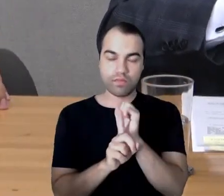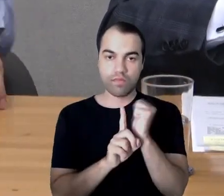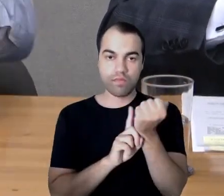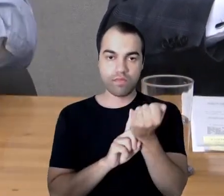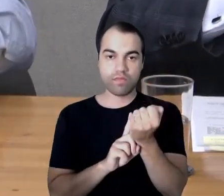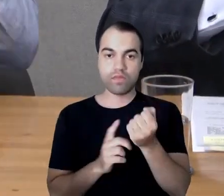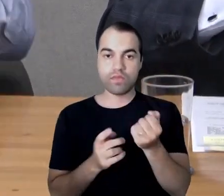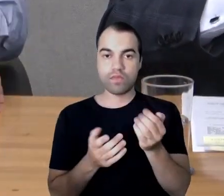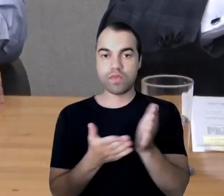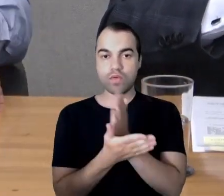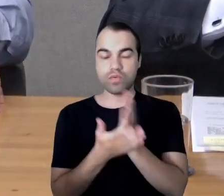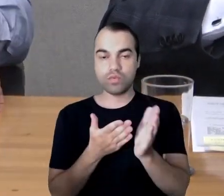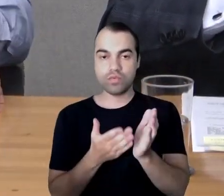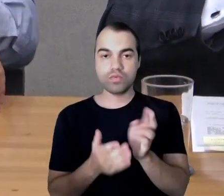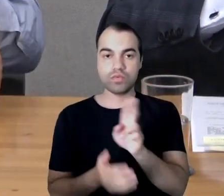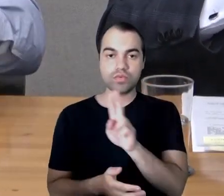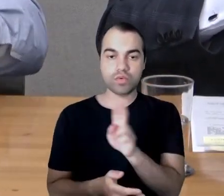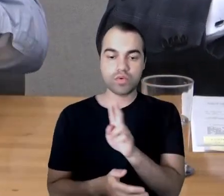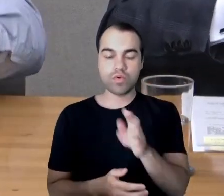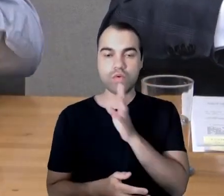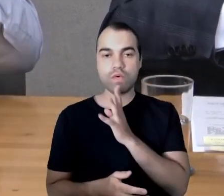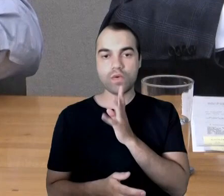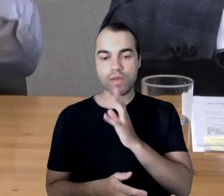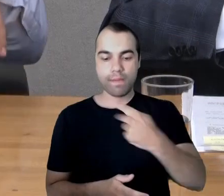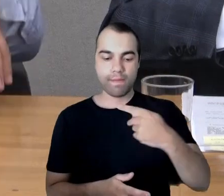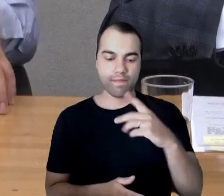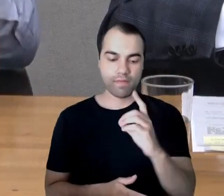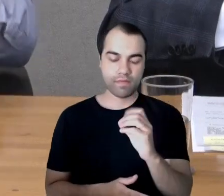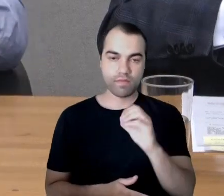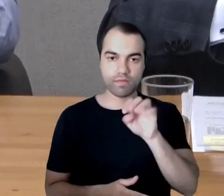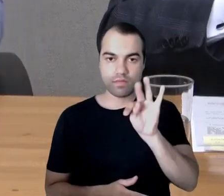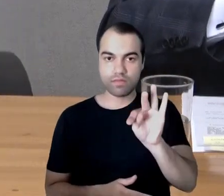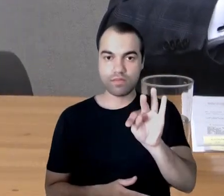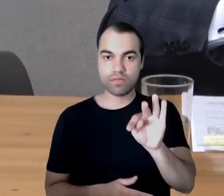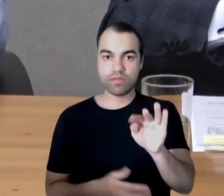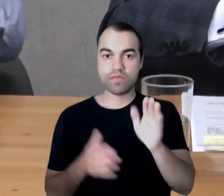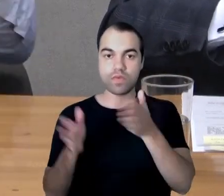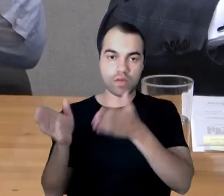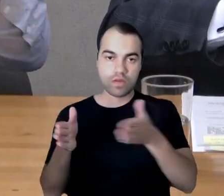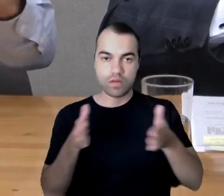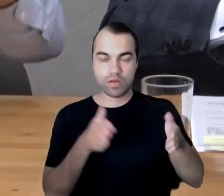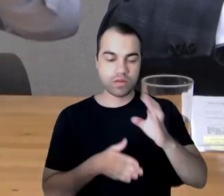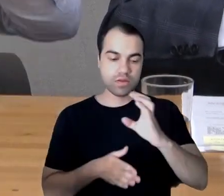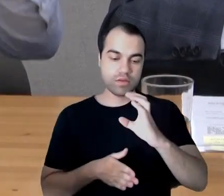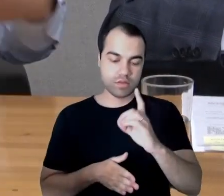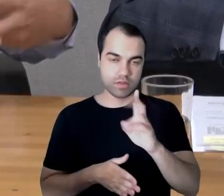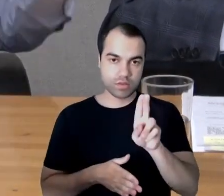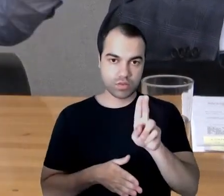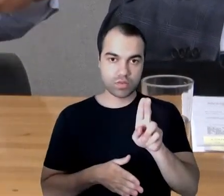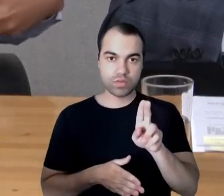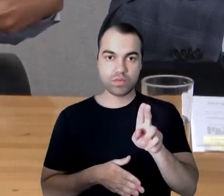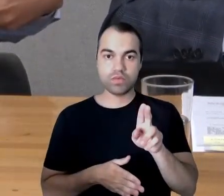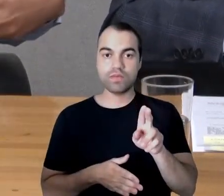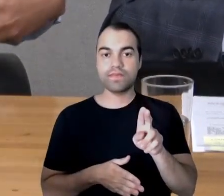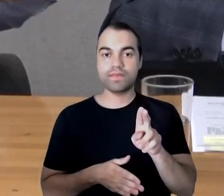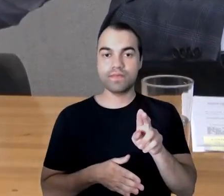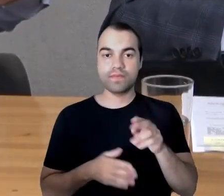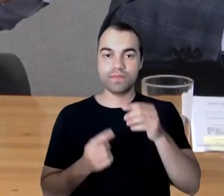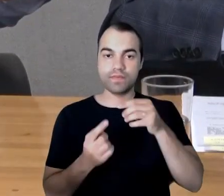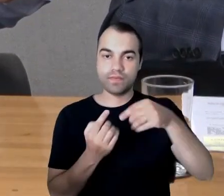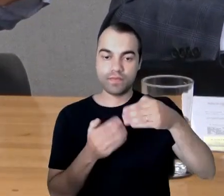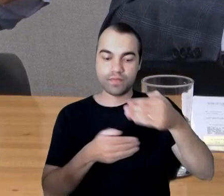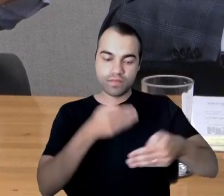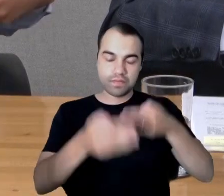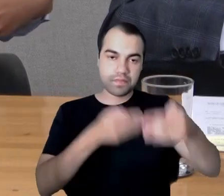chamam de pedote aqui no distrito federal que é tocado organizado pela SEDU Então esse processo de participação social começou esse ano